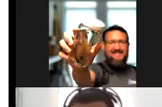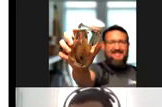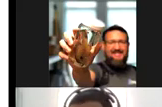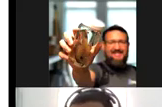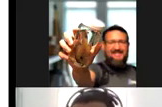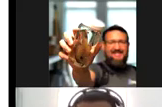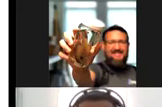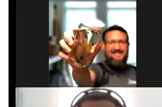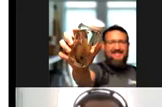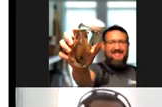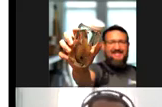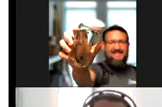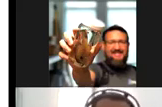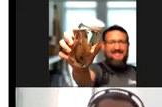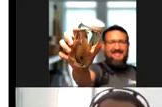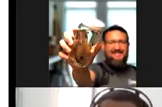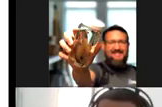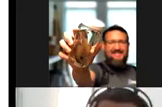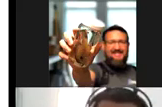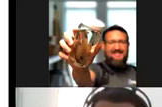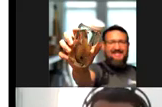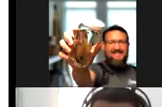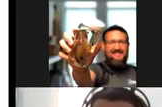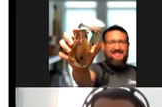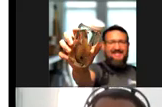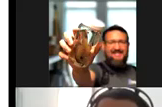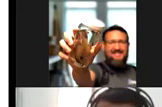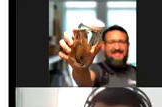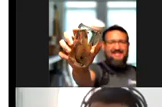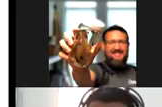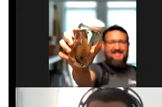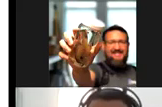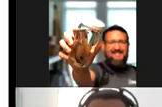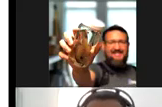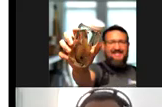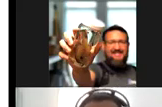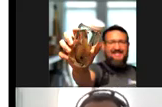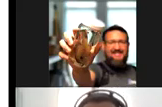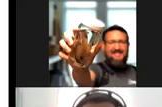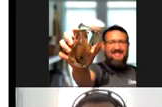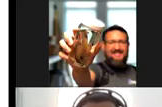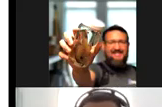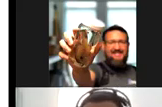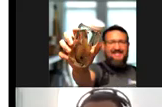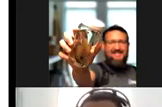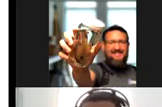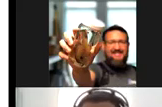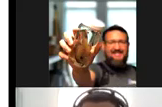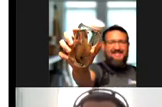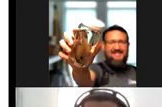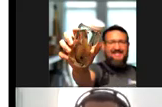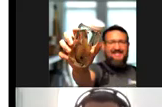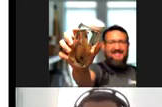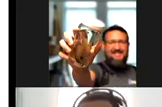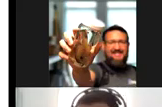indivíduos são diferentes entre eles são os que vão sofrer os processos de mutação. Então, criou-se uma ciência que é a ecologia baseada no